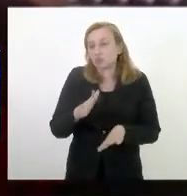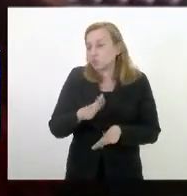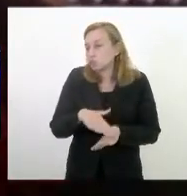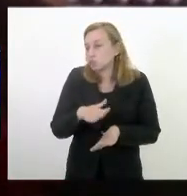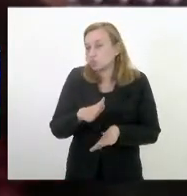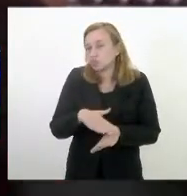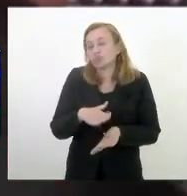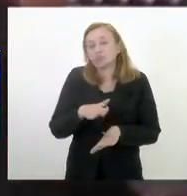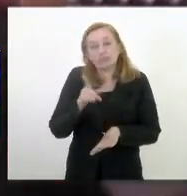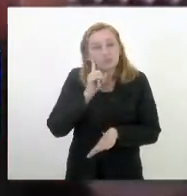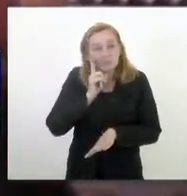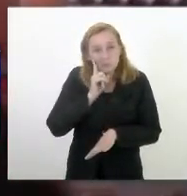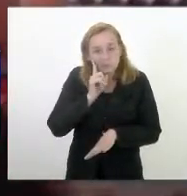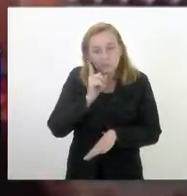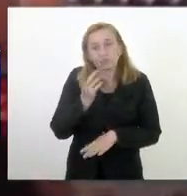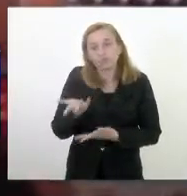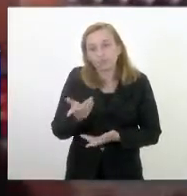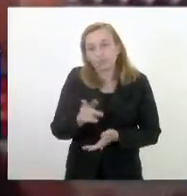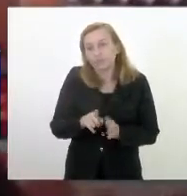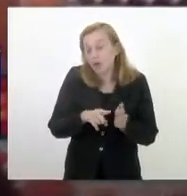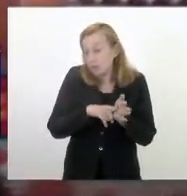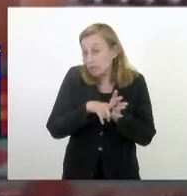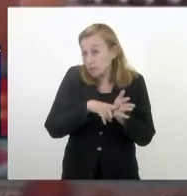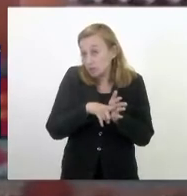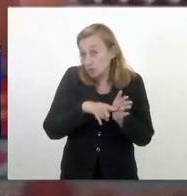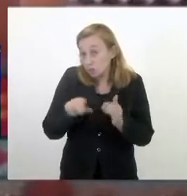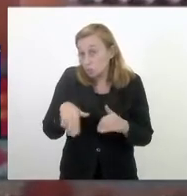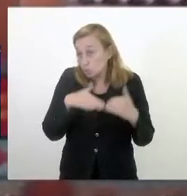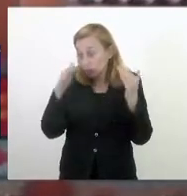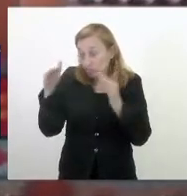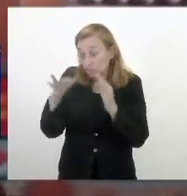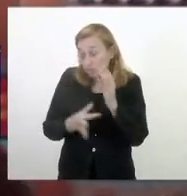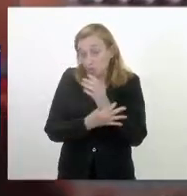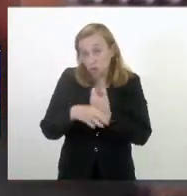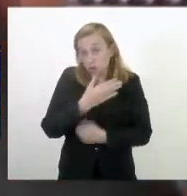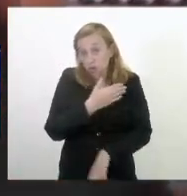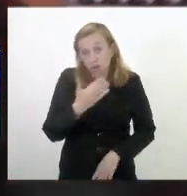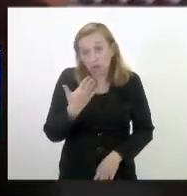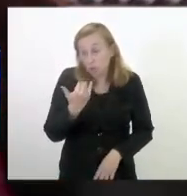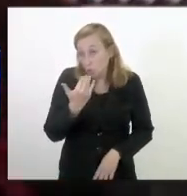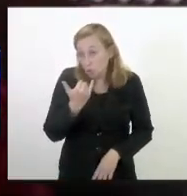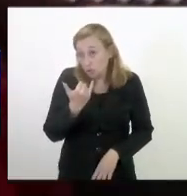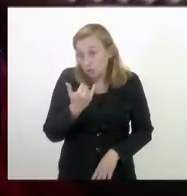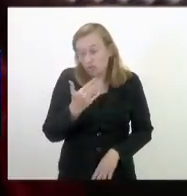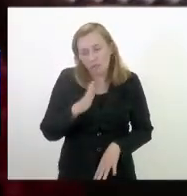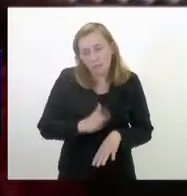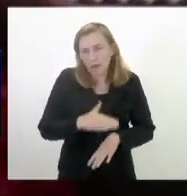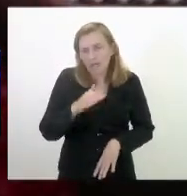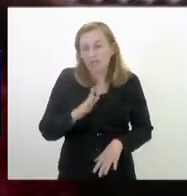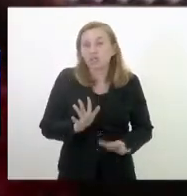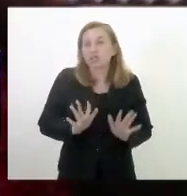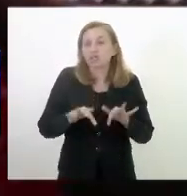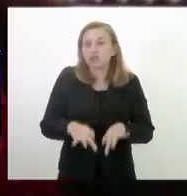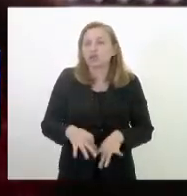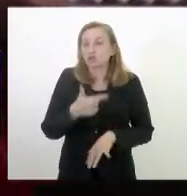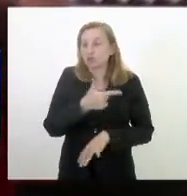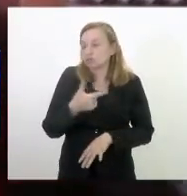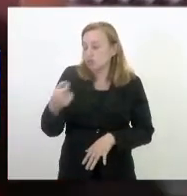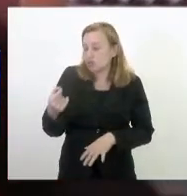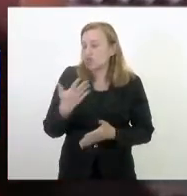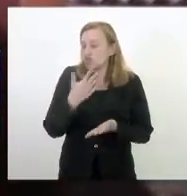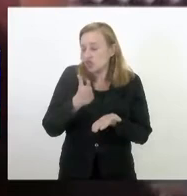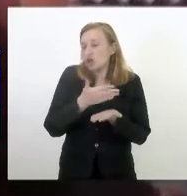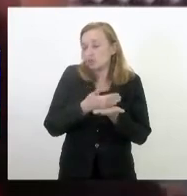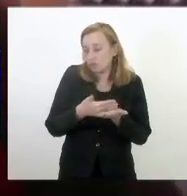Ou seja, a pesquisa de soberania e segurança alimentar vai dizer que mais no final de 2020, já iníciozinho